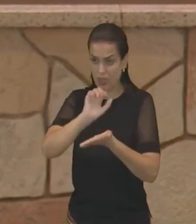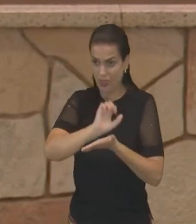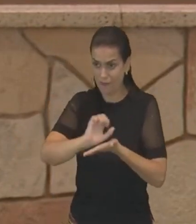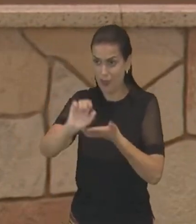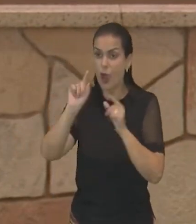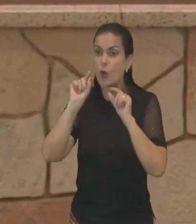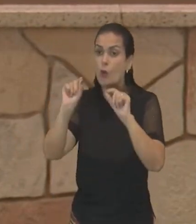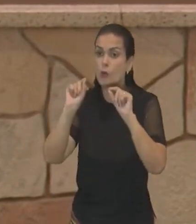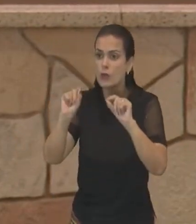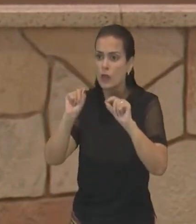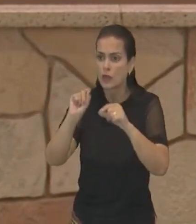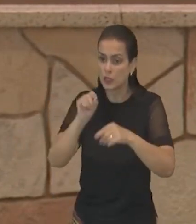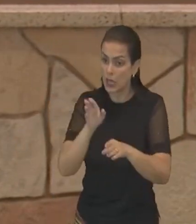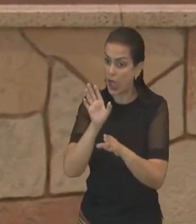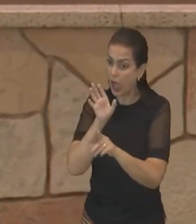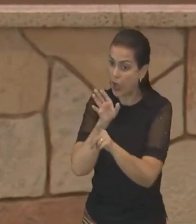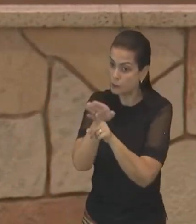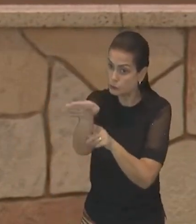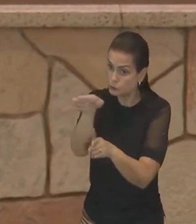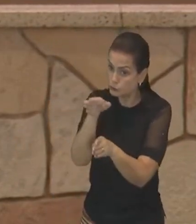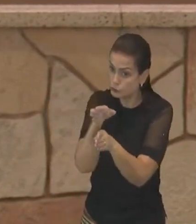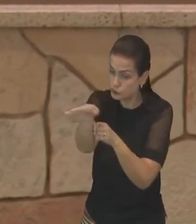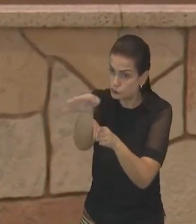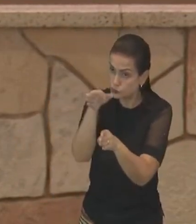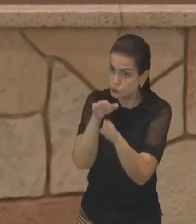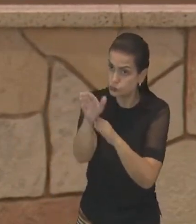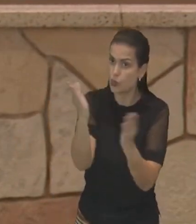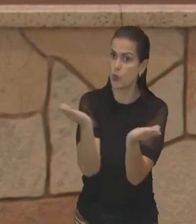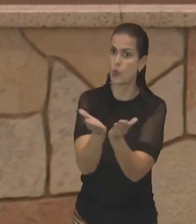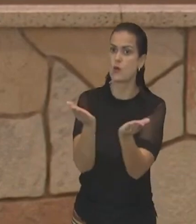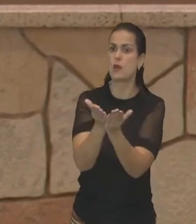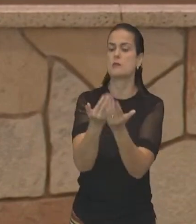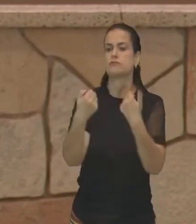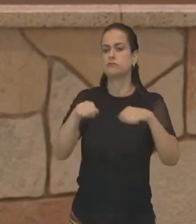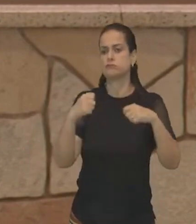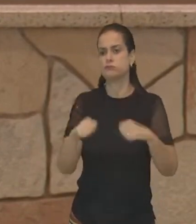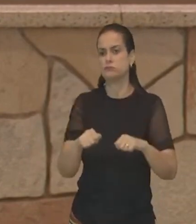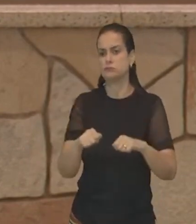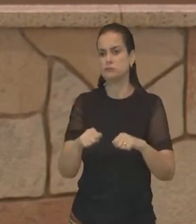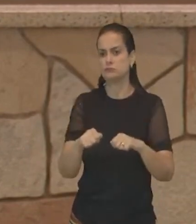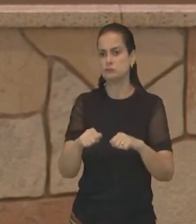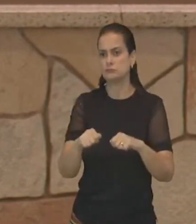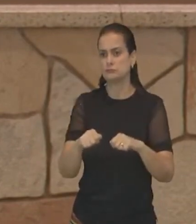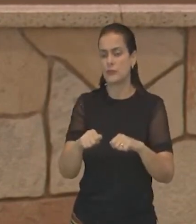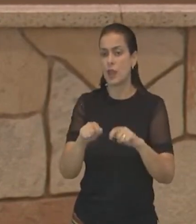encoraja, conforta e admoesta os crentes. Ele